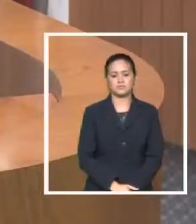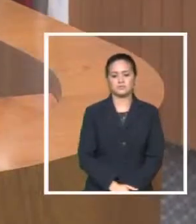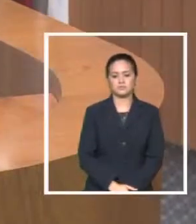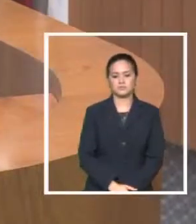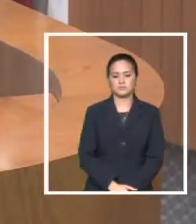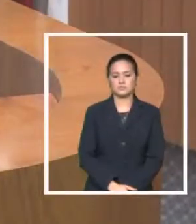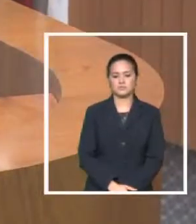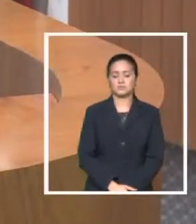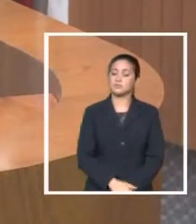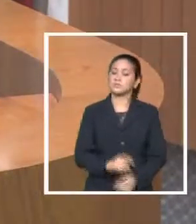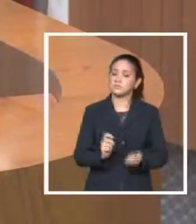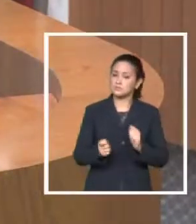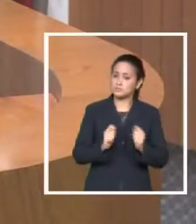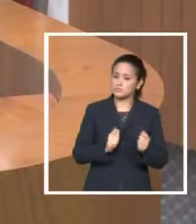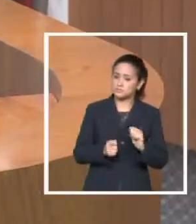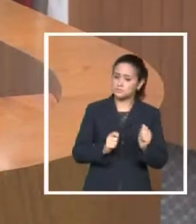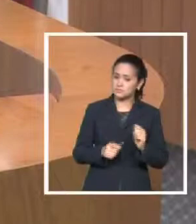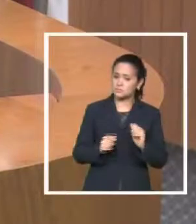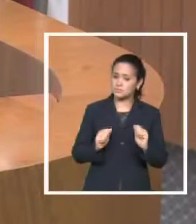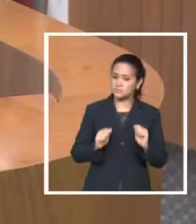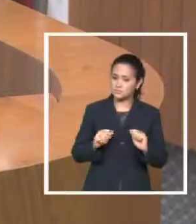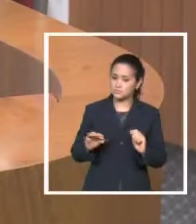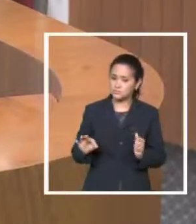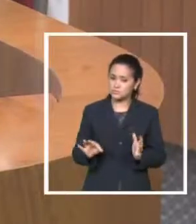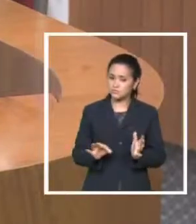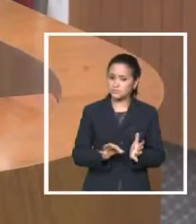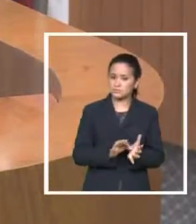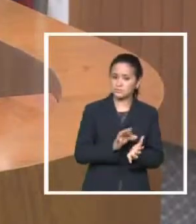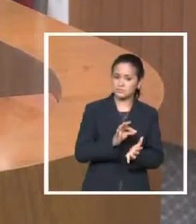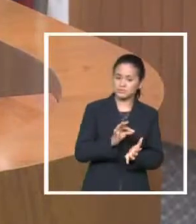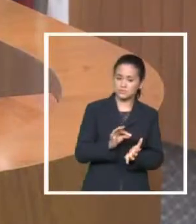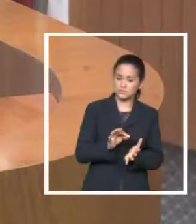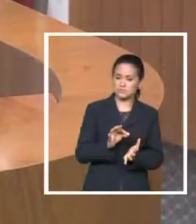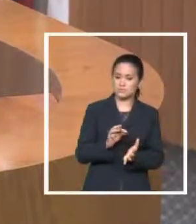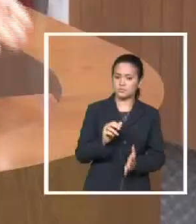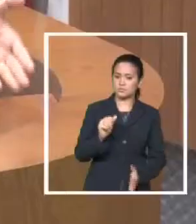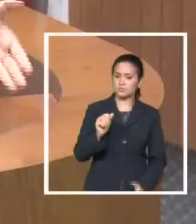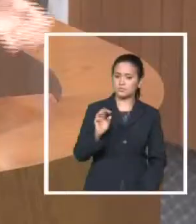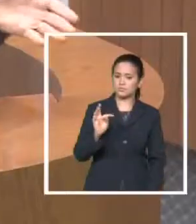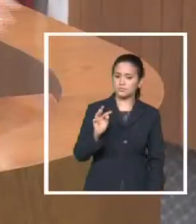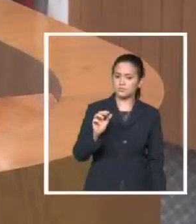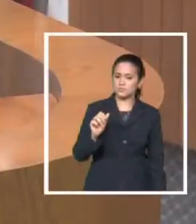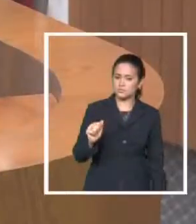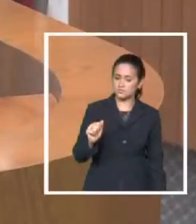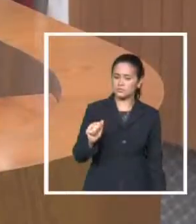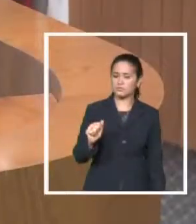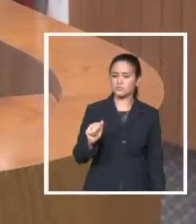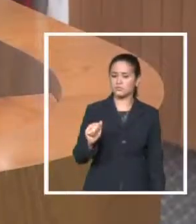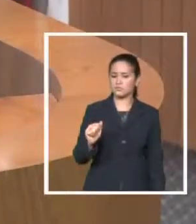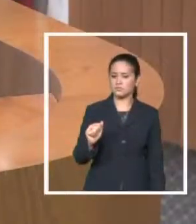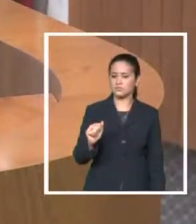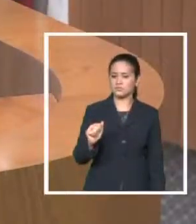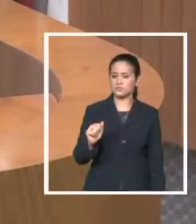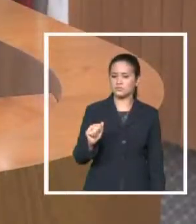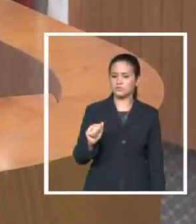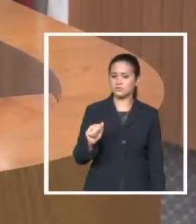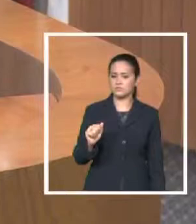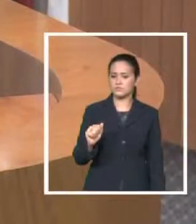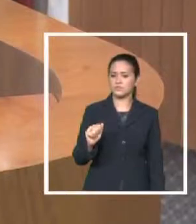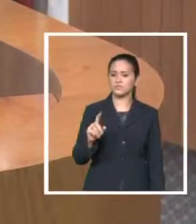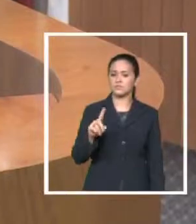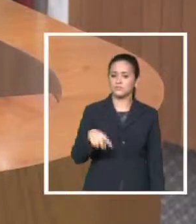uma administração pode contratar com uma ata de registro de preço